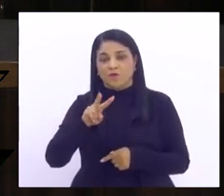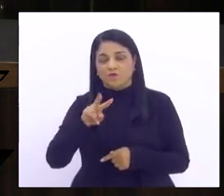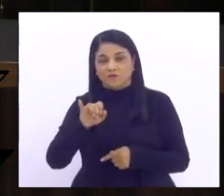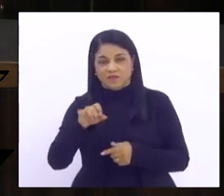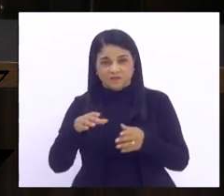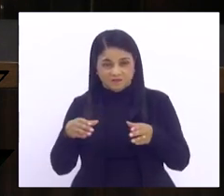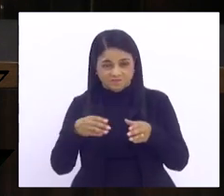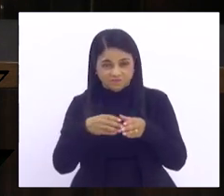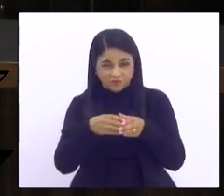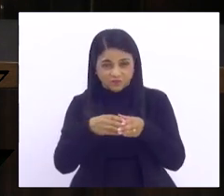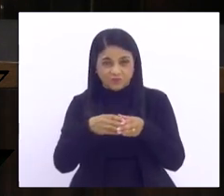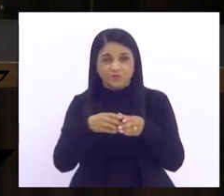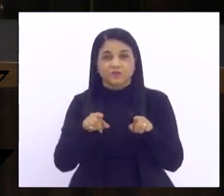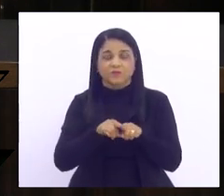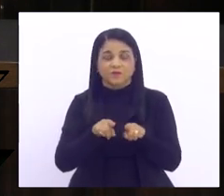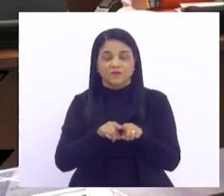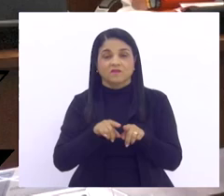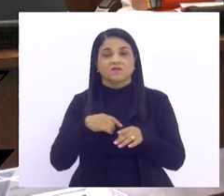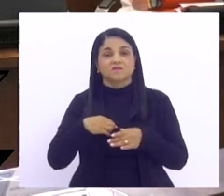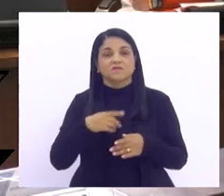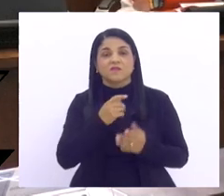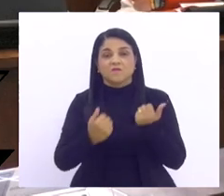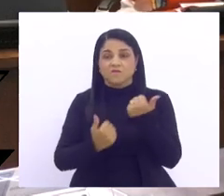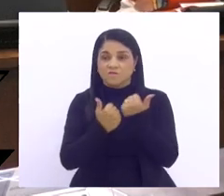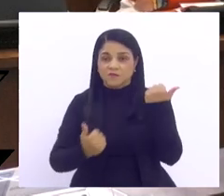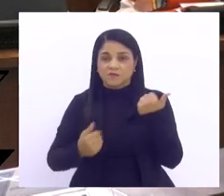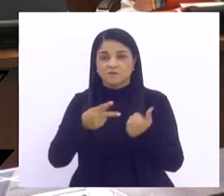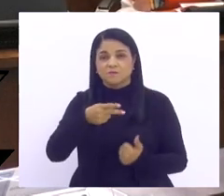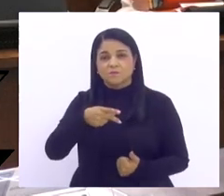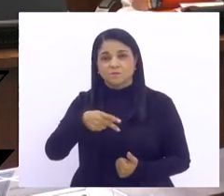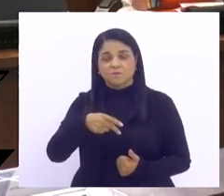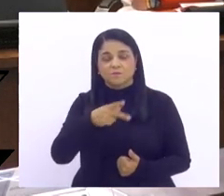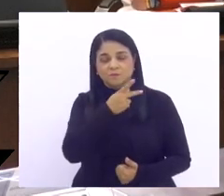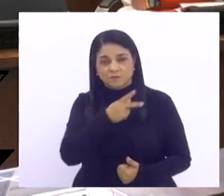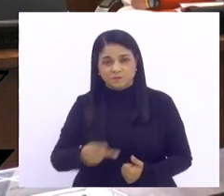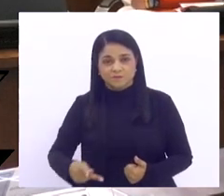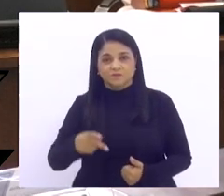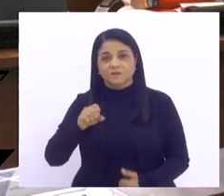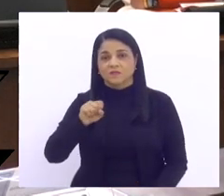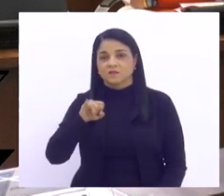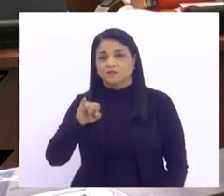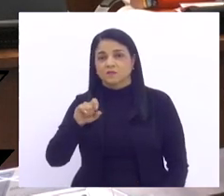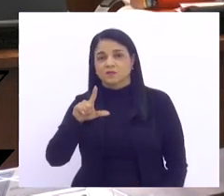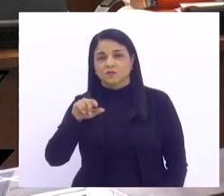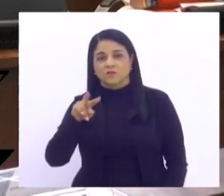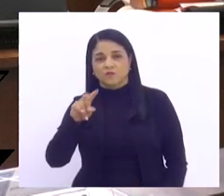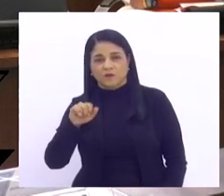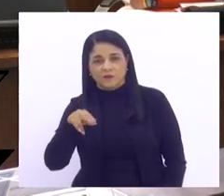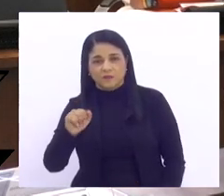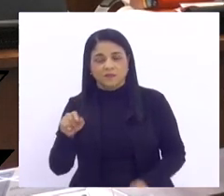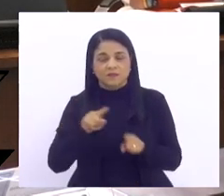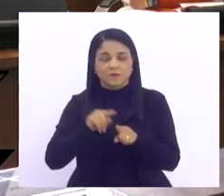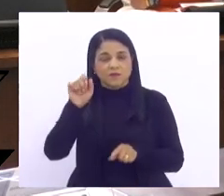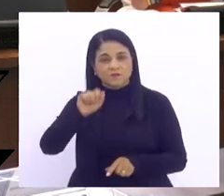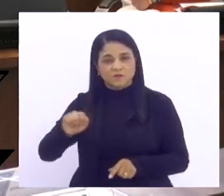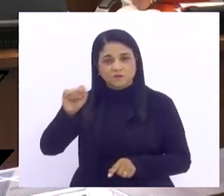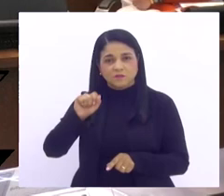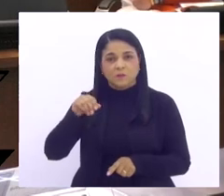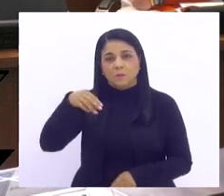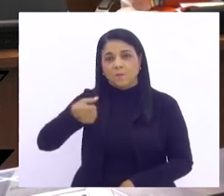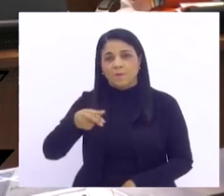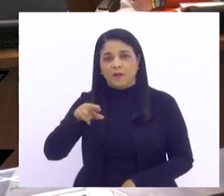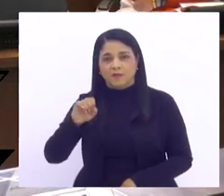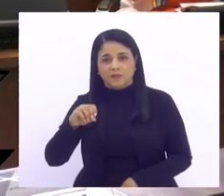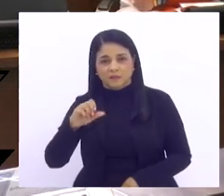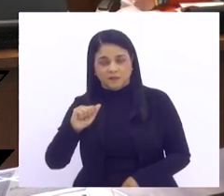senhor Eumair Neto, vice-presidente da DCE Rio, da senhora Silvana Silveira, presidente da Associação Maria Visita Isabel,